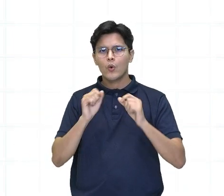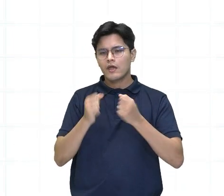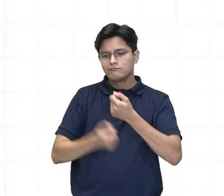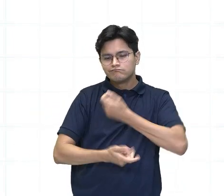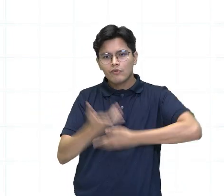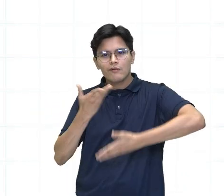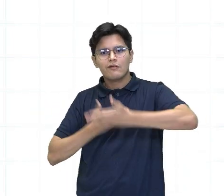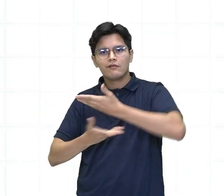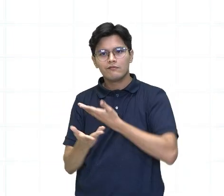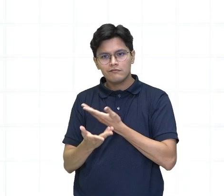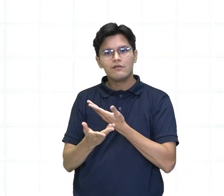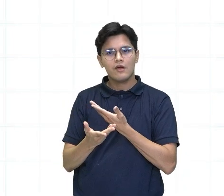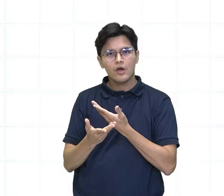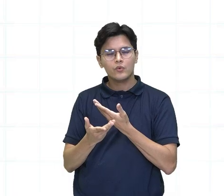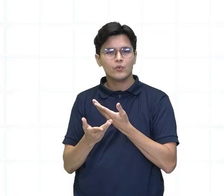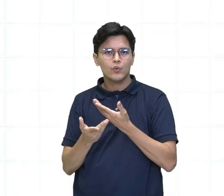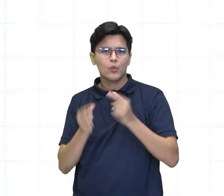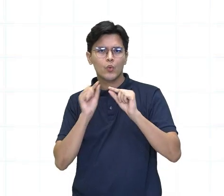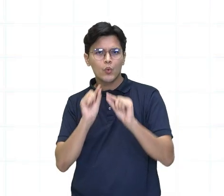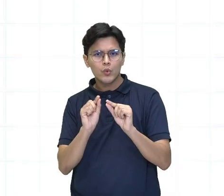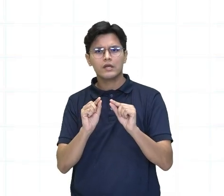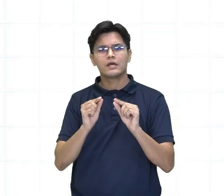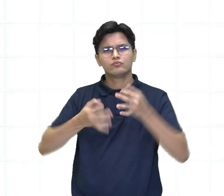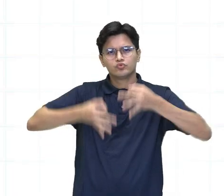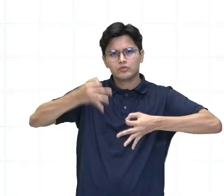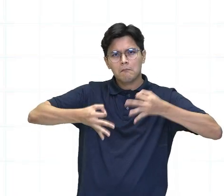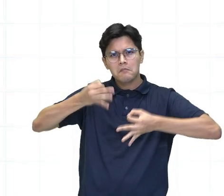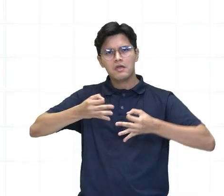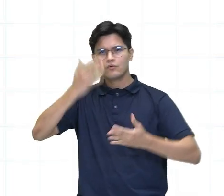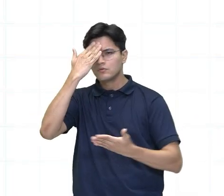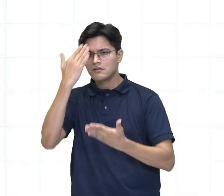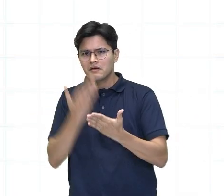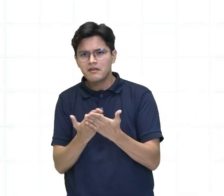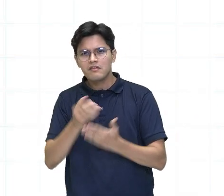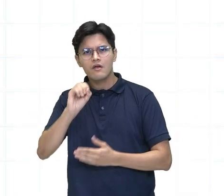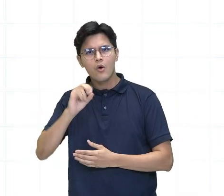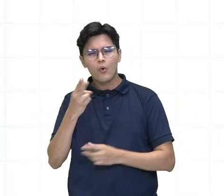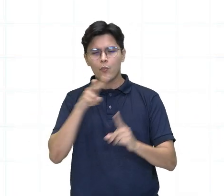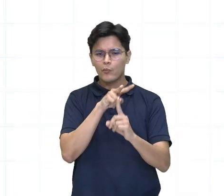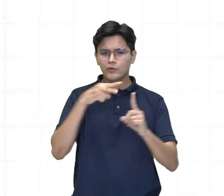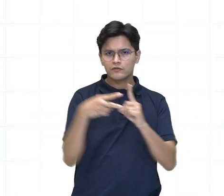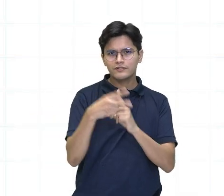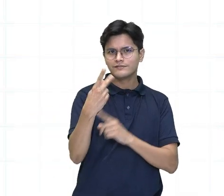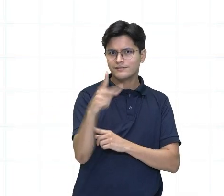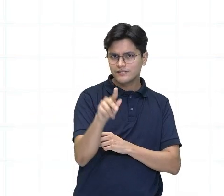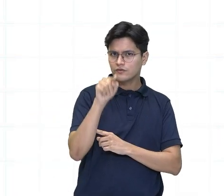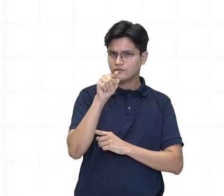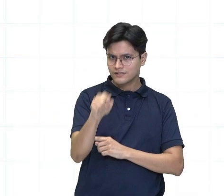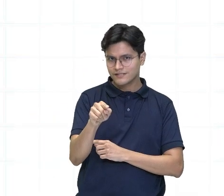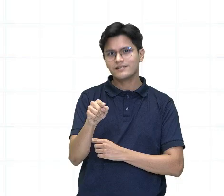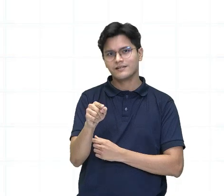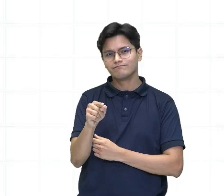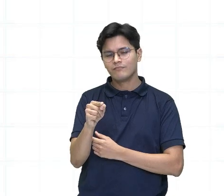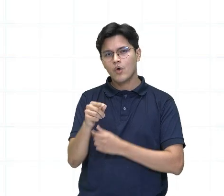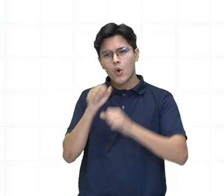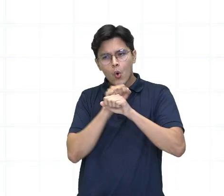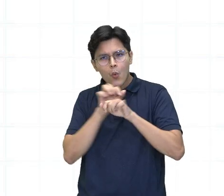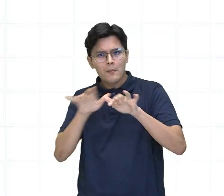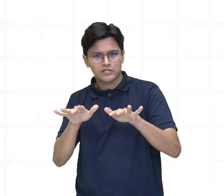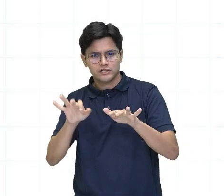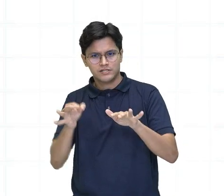ou perspectivas pessoais sobre algo, certo? Então, quando você emite essa opinião, né,